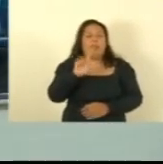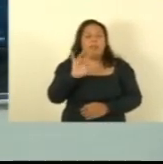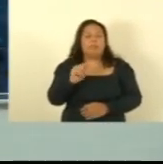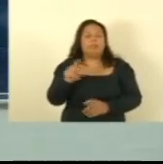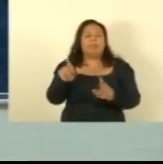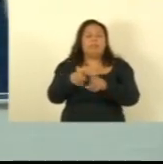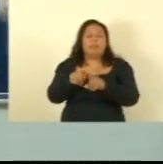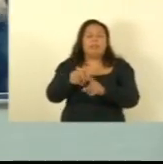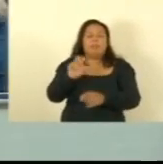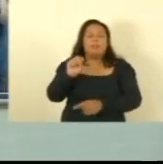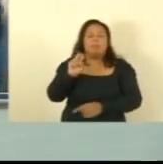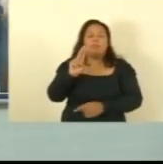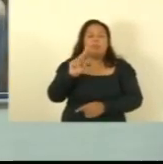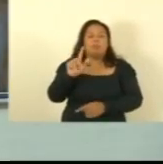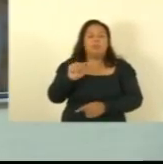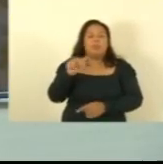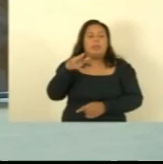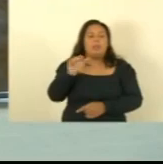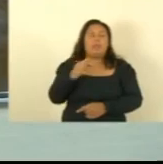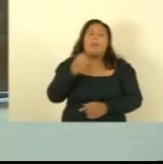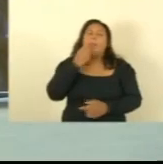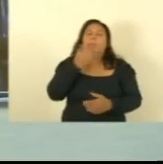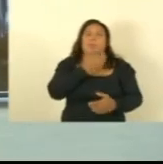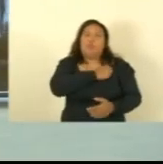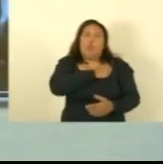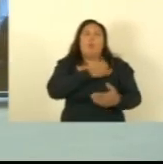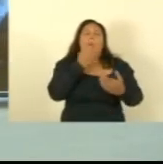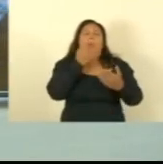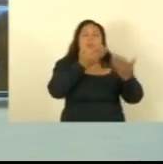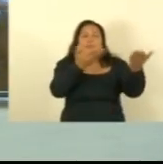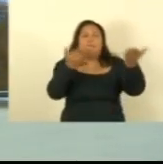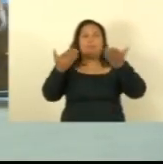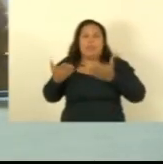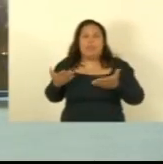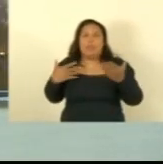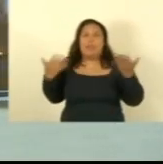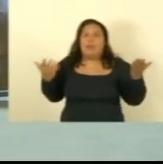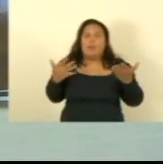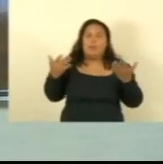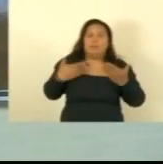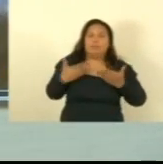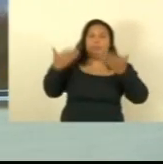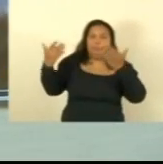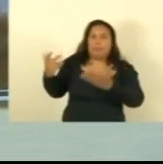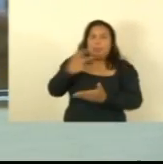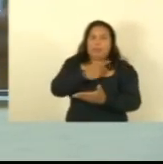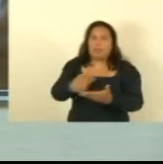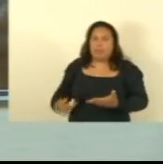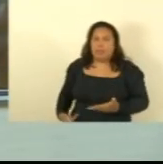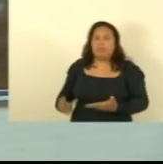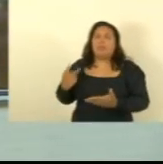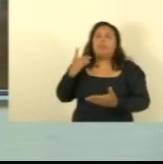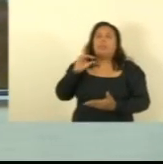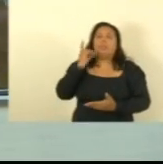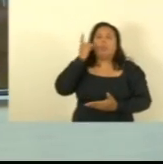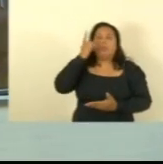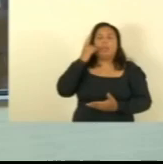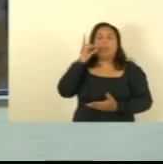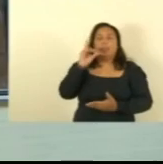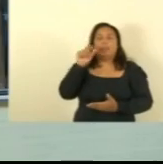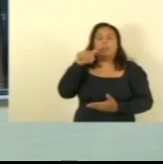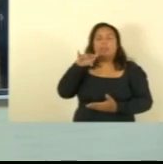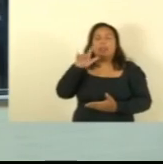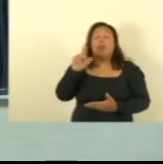a câmera já está mostrando aí os nossos alunos, sejam muito bem-vindos. Estou agora repassando o trabalho da casa para o presidente, deputado Danilo Baense,